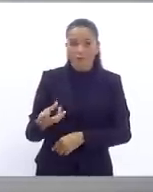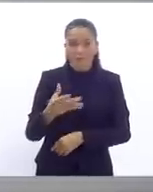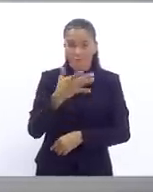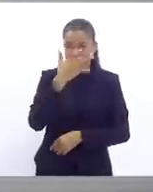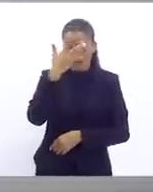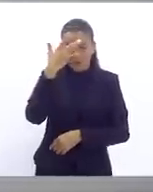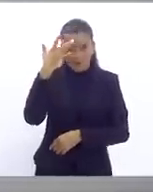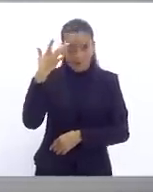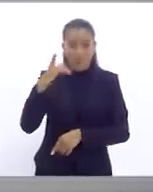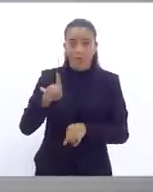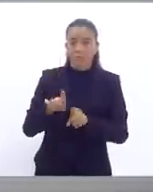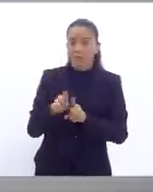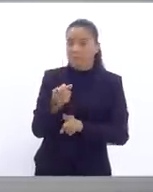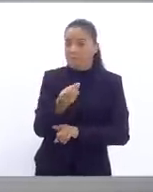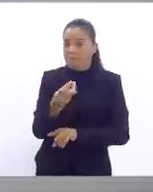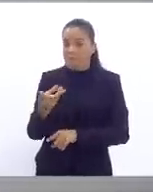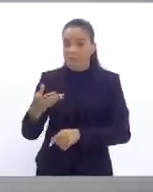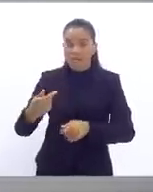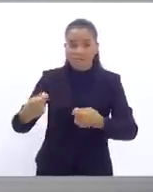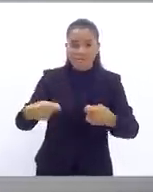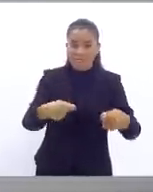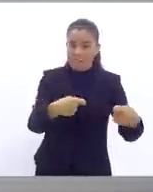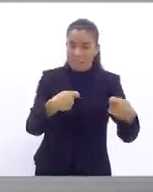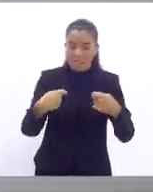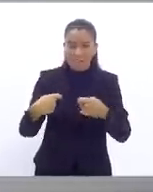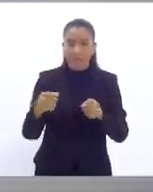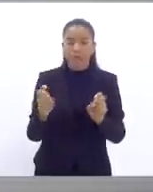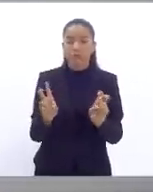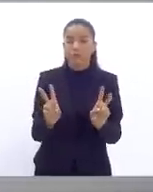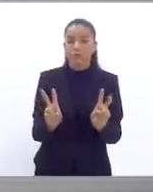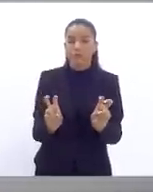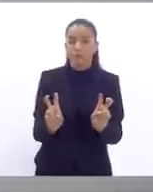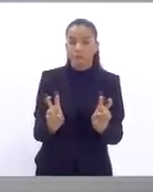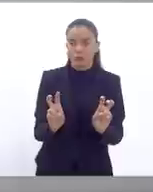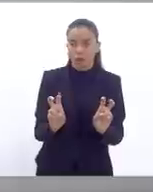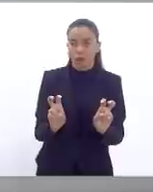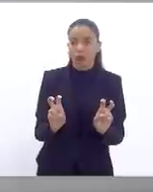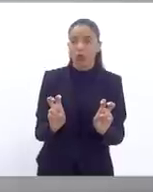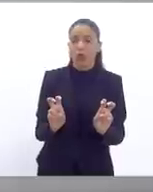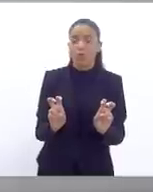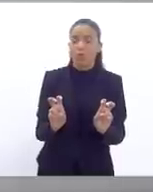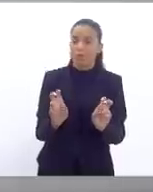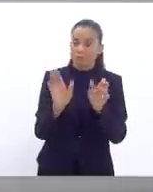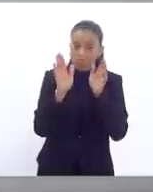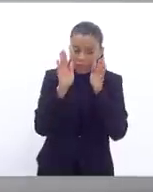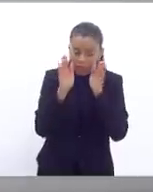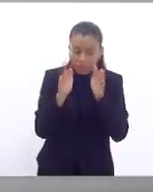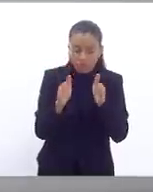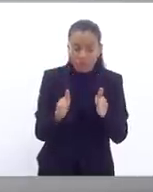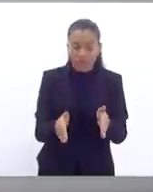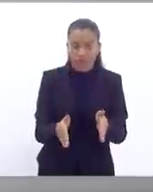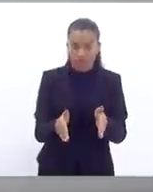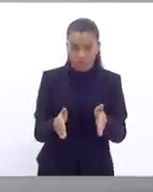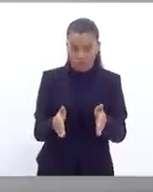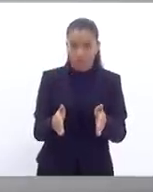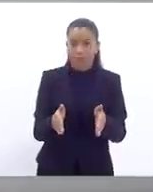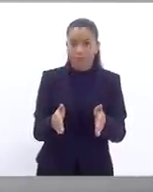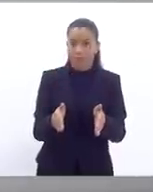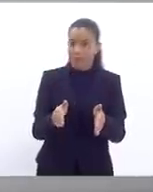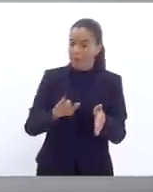de demandas que dizem respeito Mais especificamente mas não